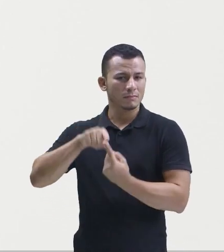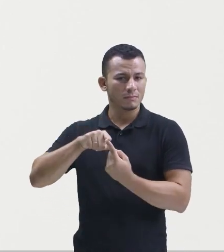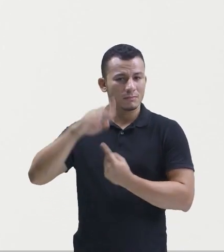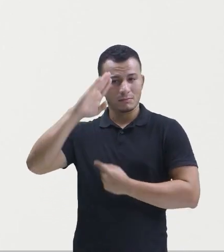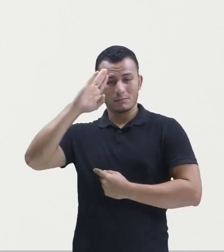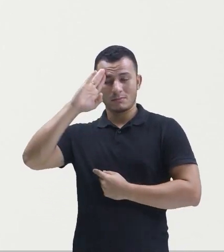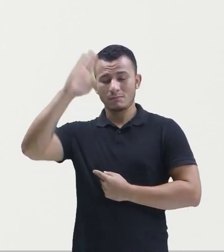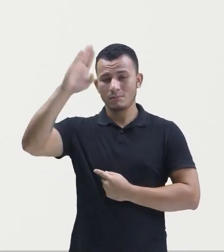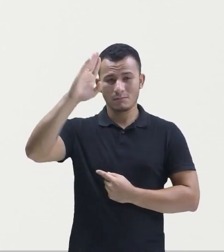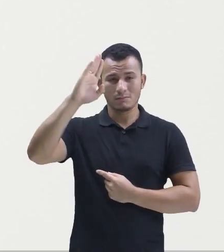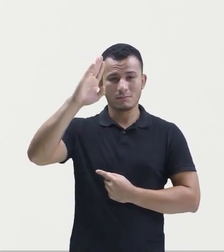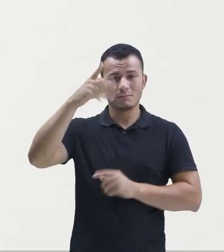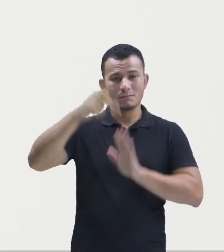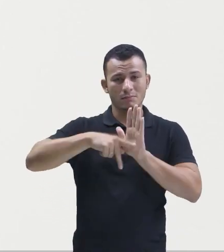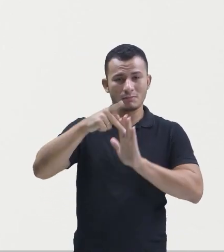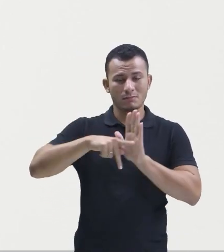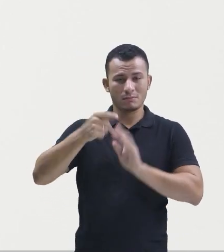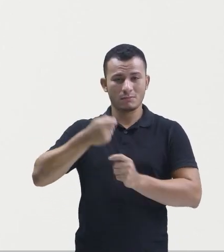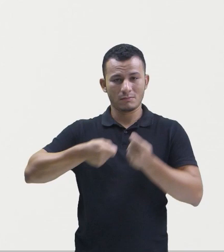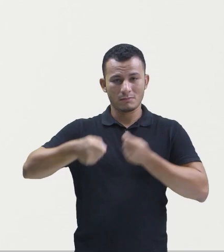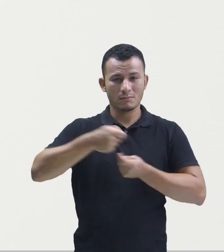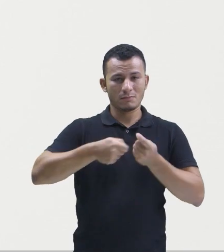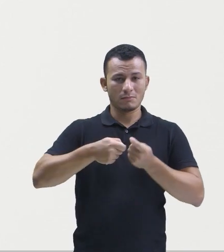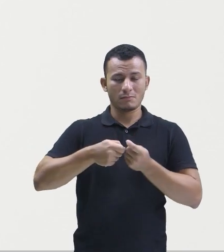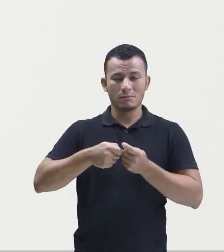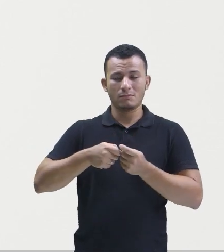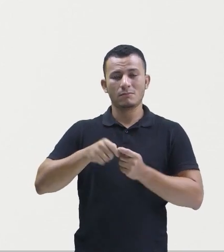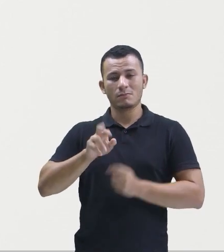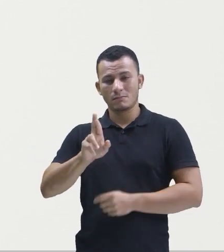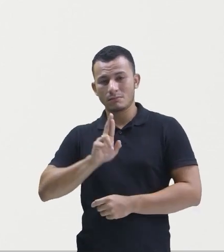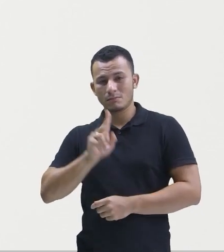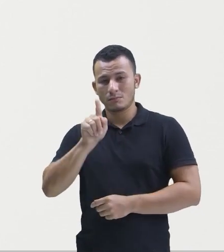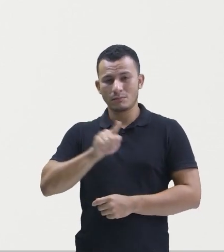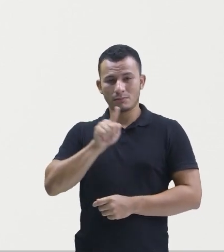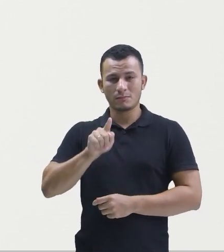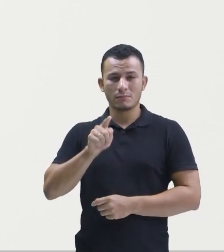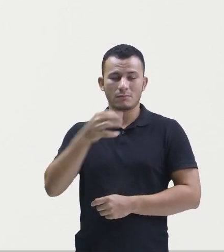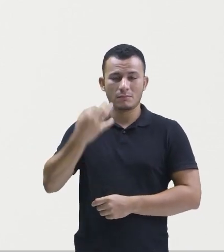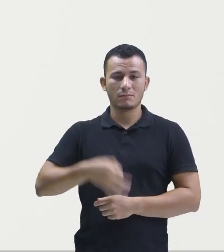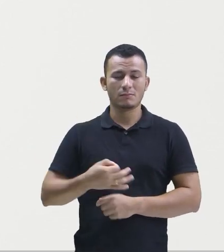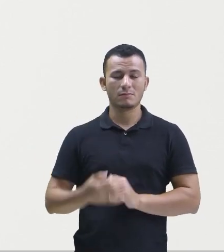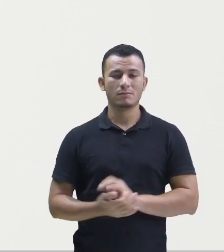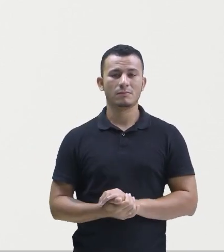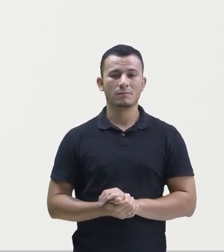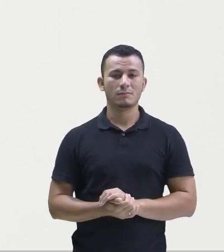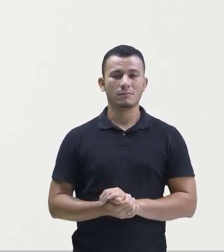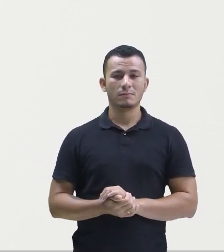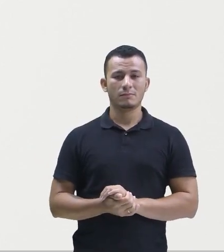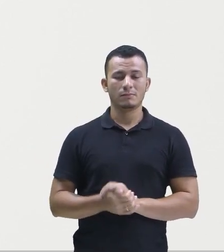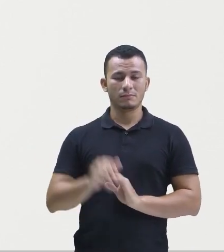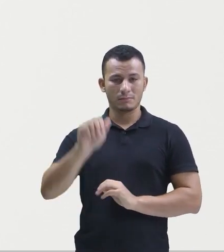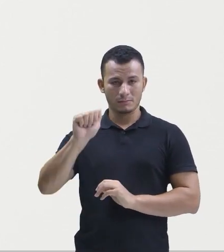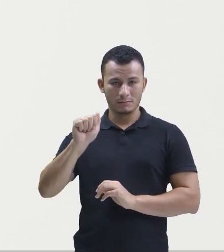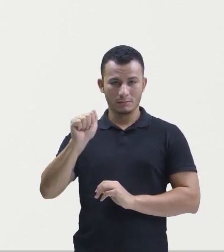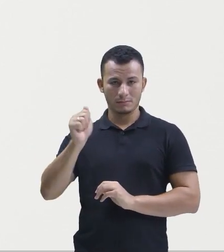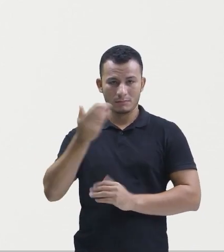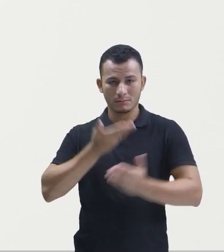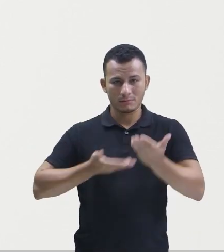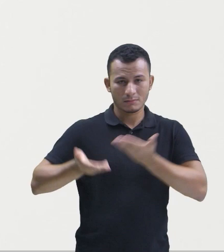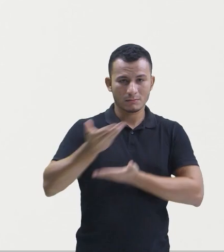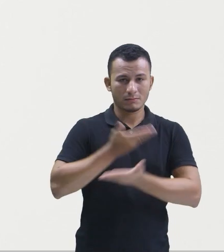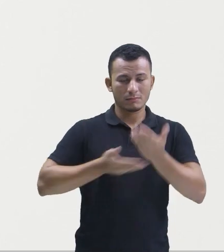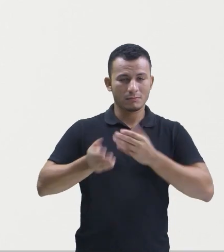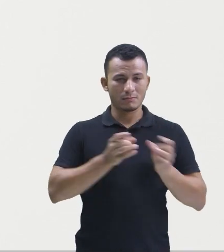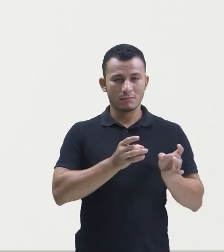principal desse modelo econômico? Marque com um X a resposta correta. Letra A. Envolver as atividades